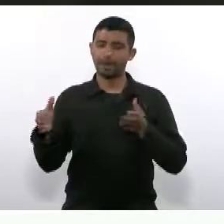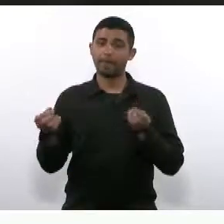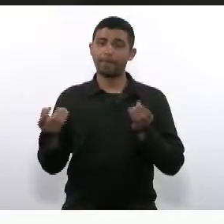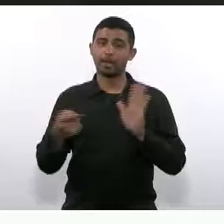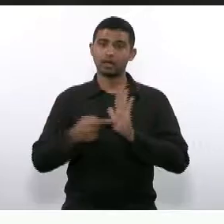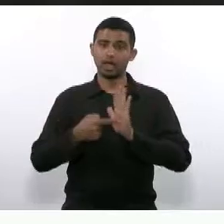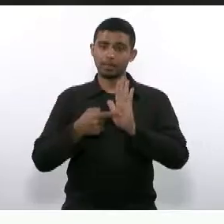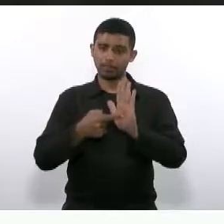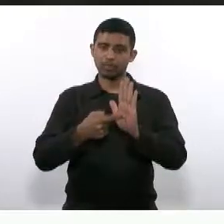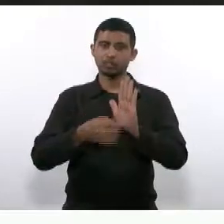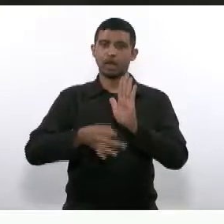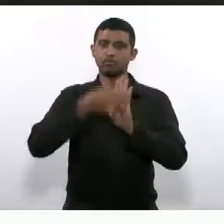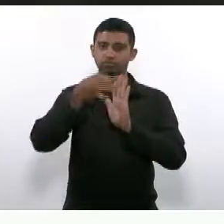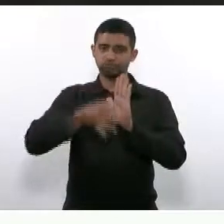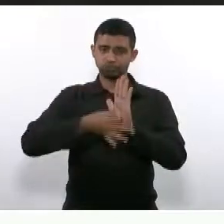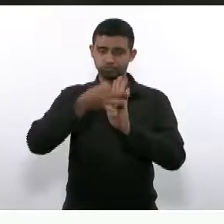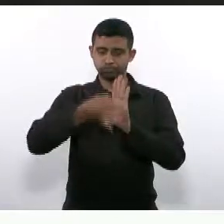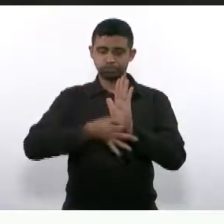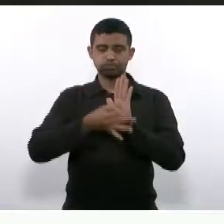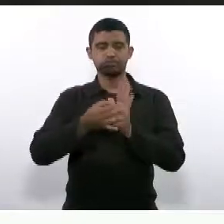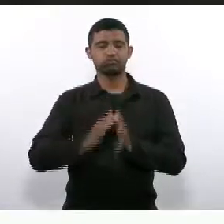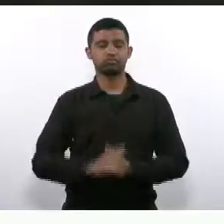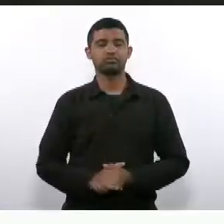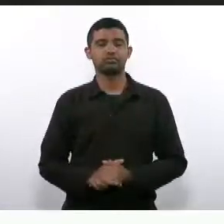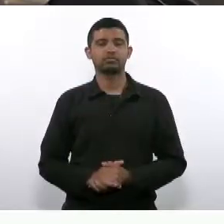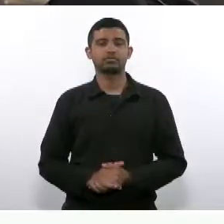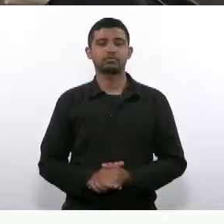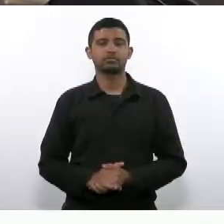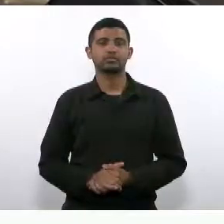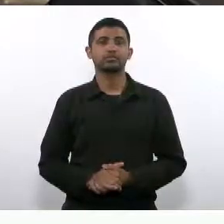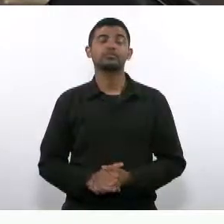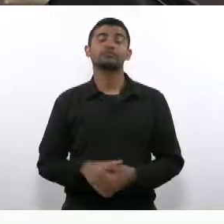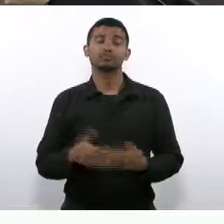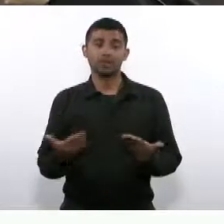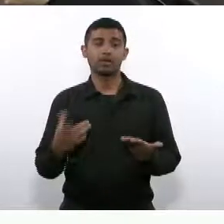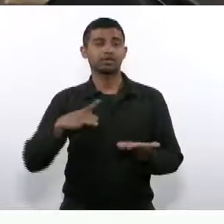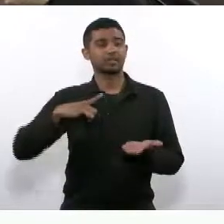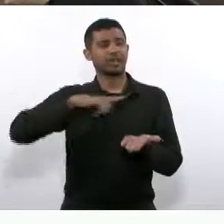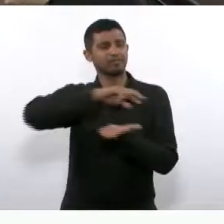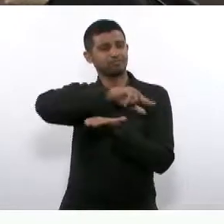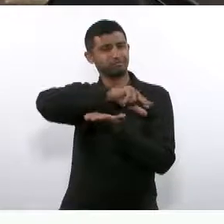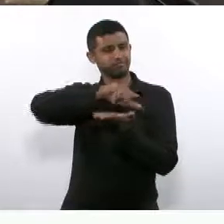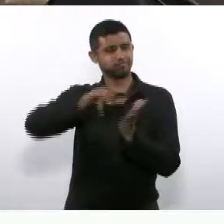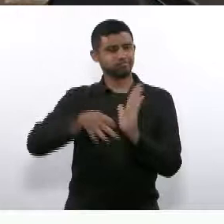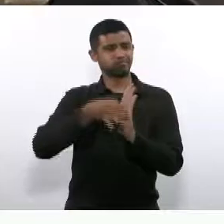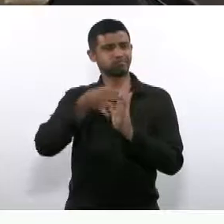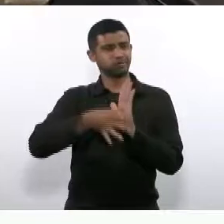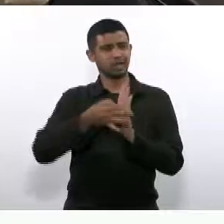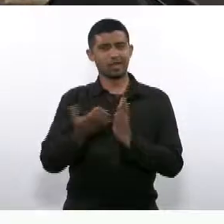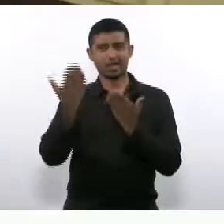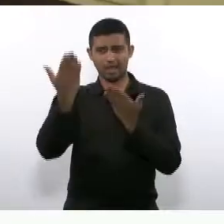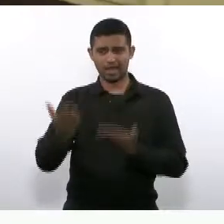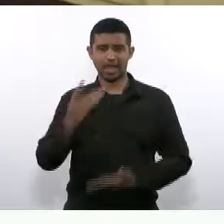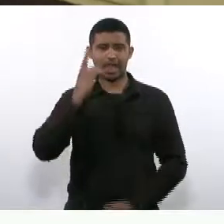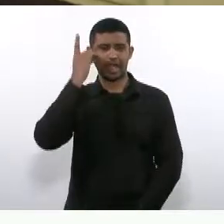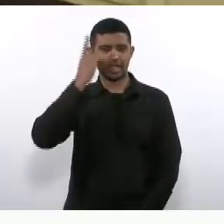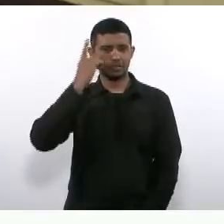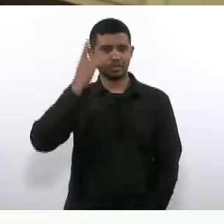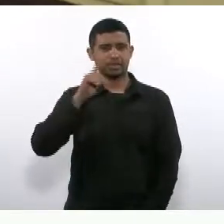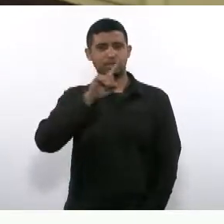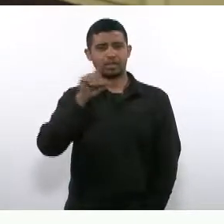de sugestões. E será sobre estas sugestões que a deputada Zeidan